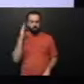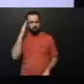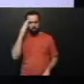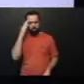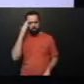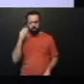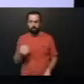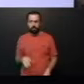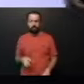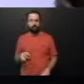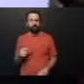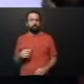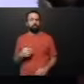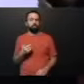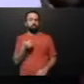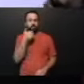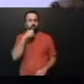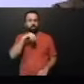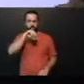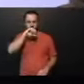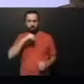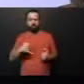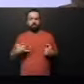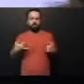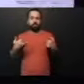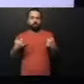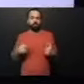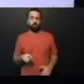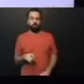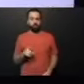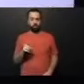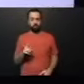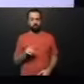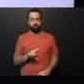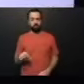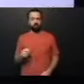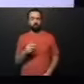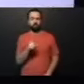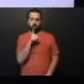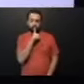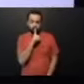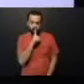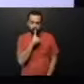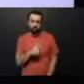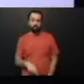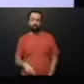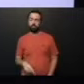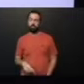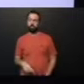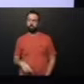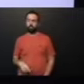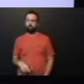tem muito orgulho de você. Cale essa boca. Vamos ver quais são os verbos?